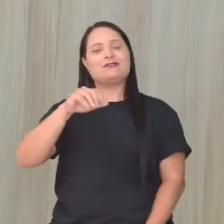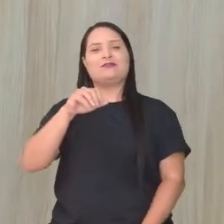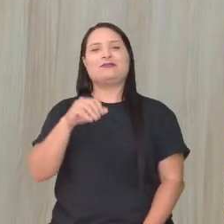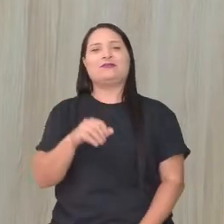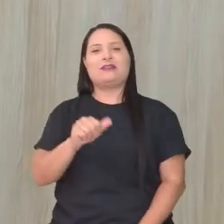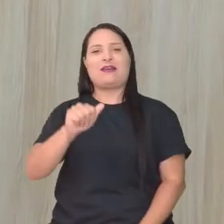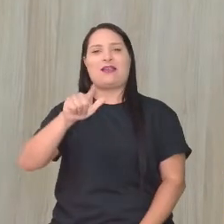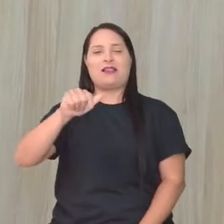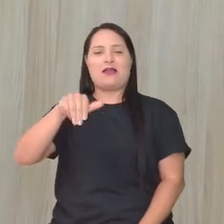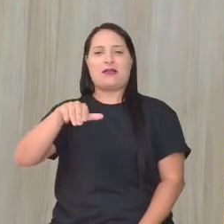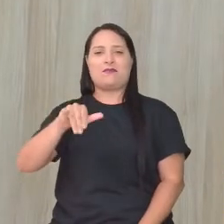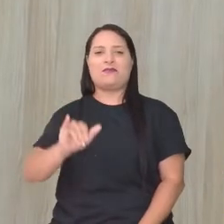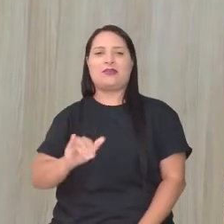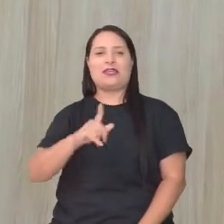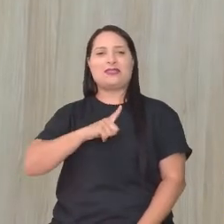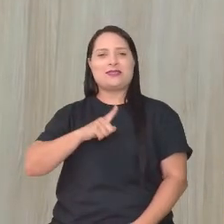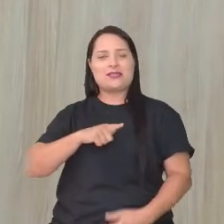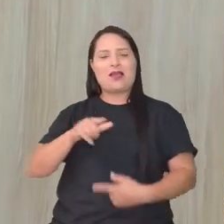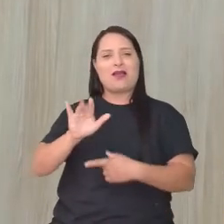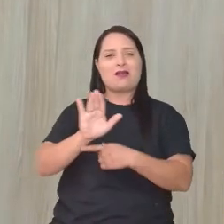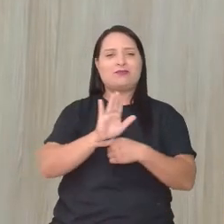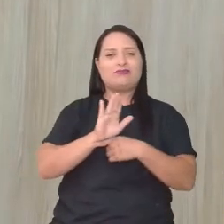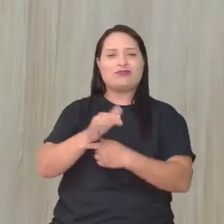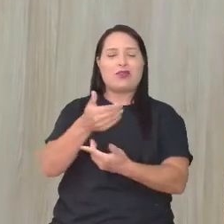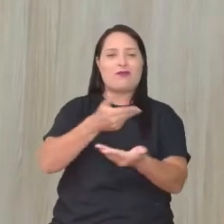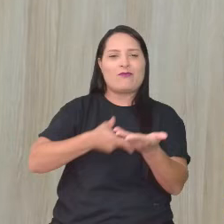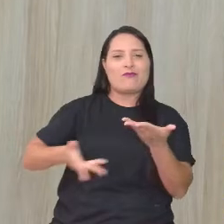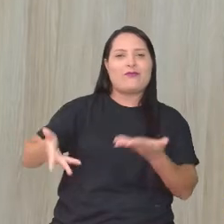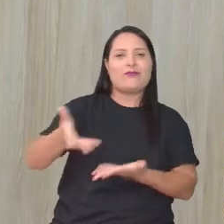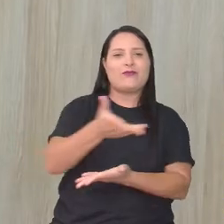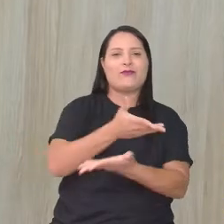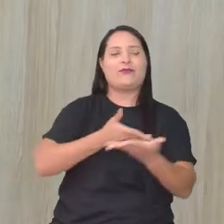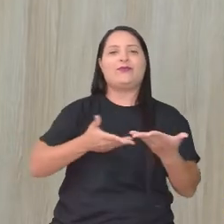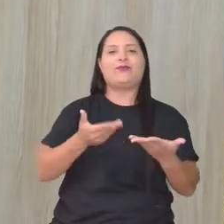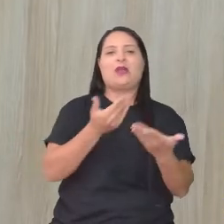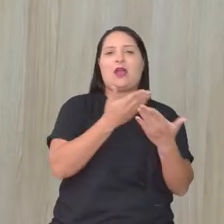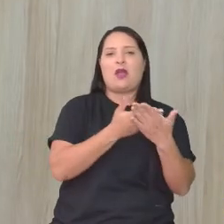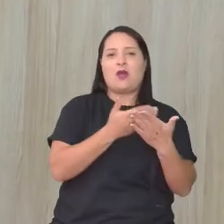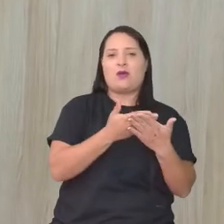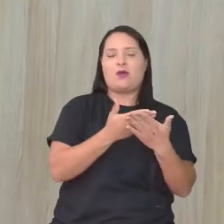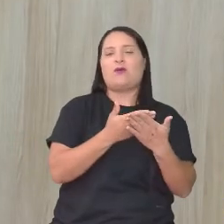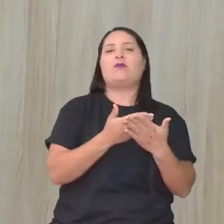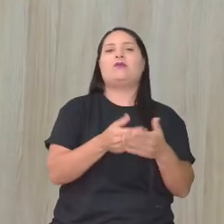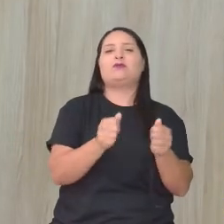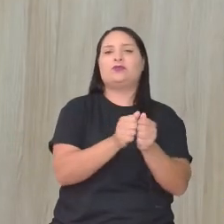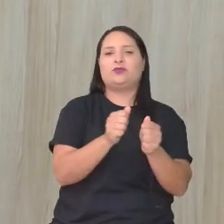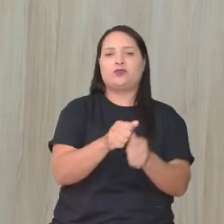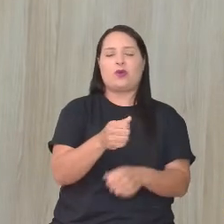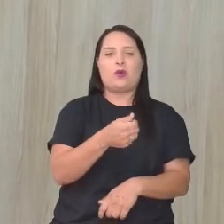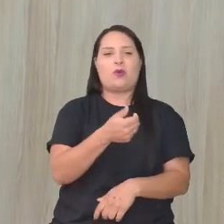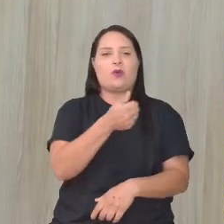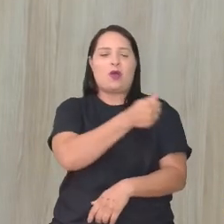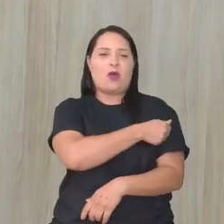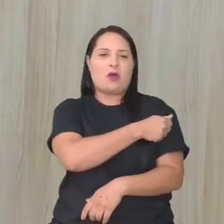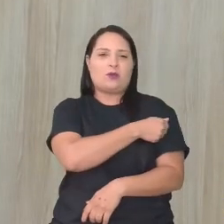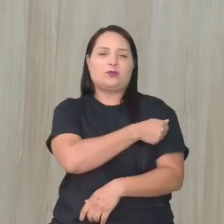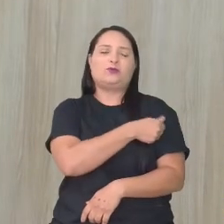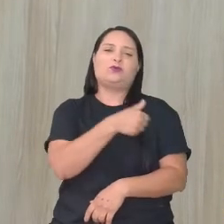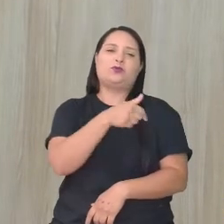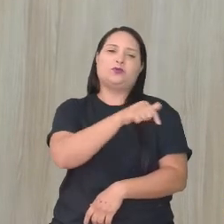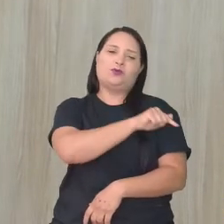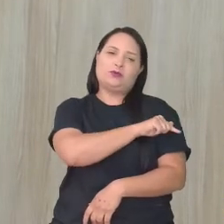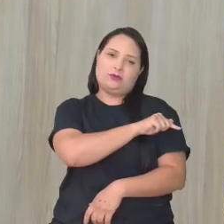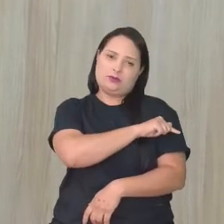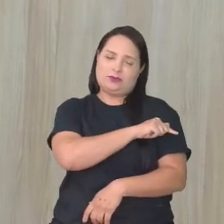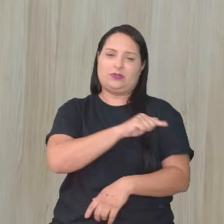né, colaborando com, né, trazendo aí as aulas para os estudantes do sétimo ano e que é tão importante, né,